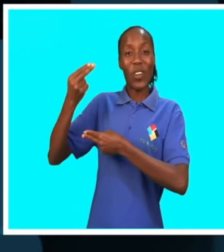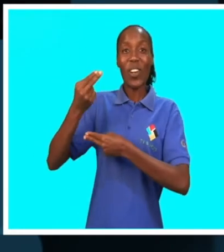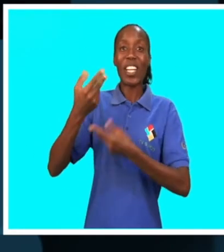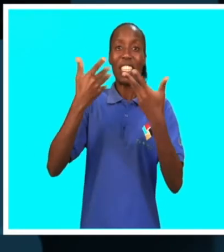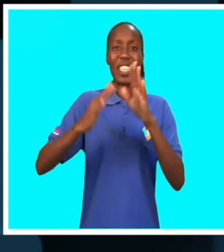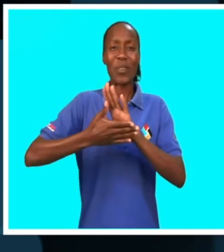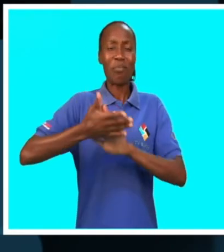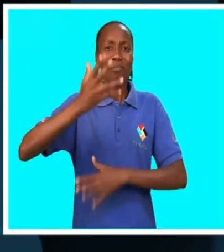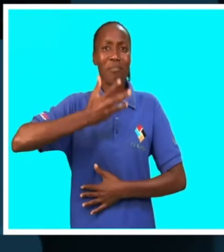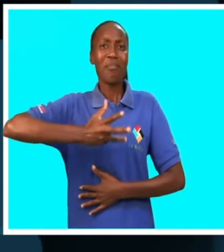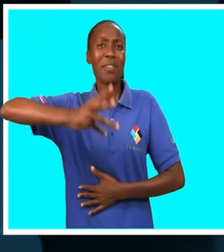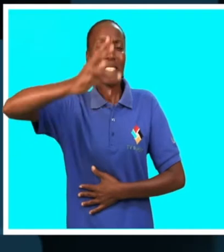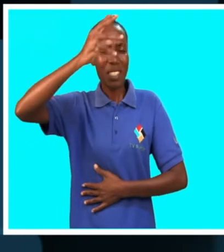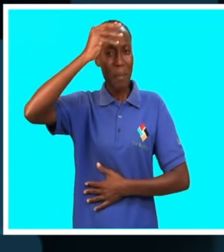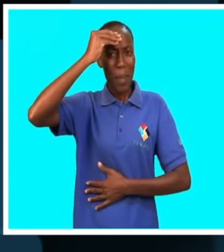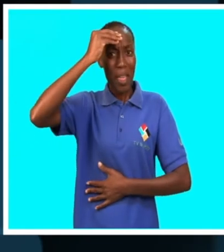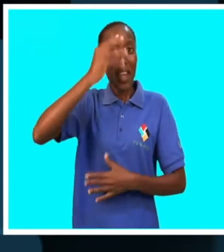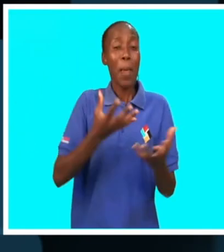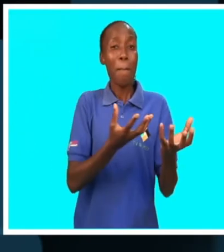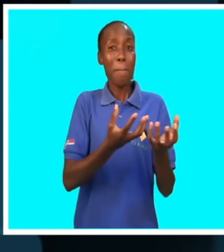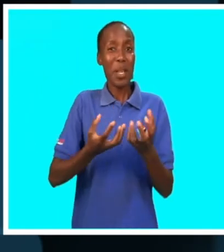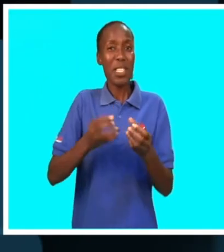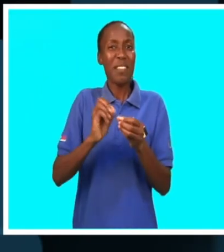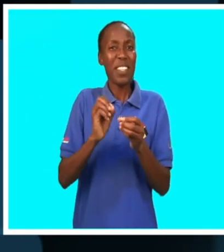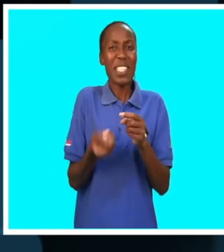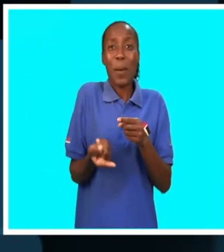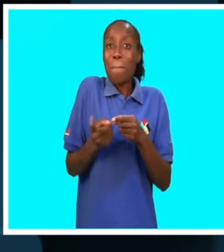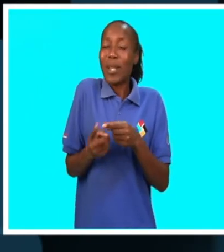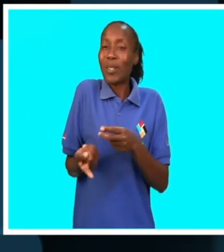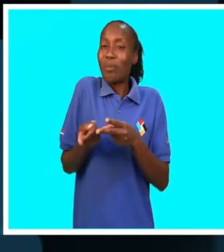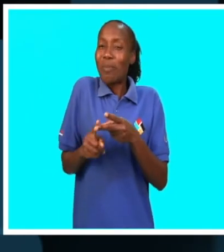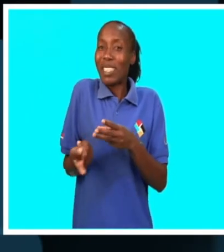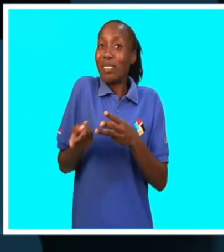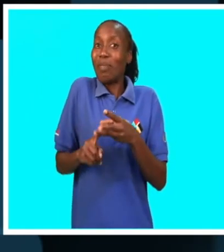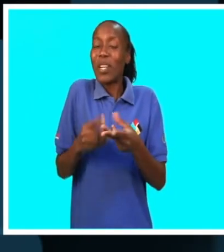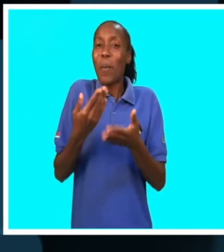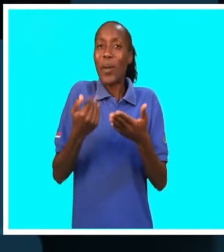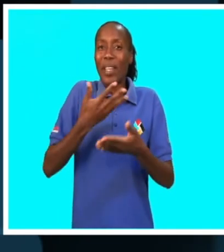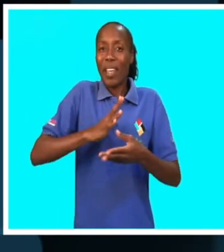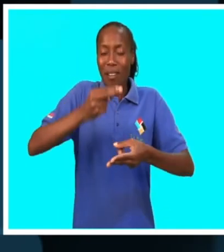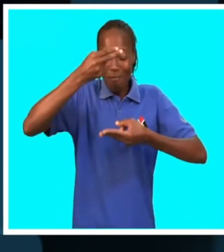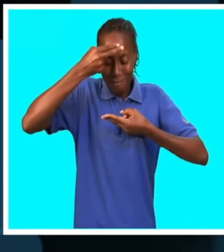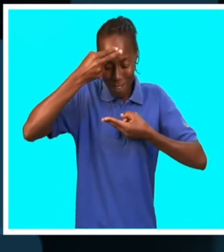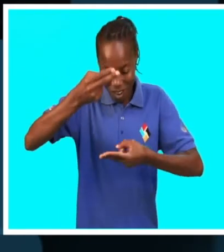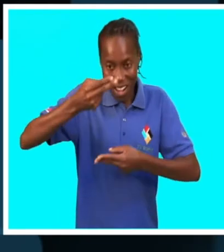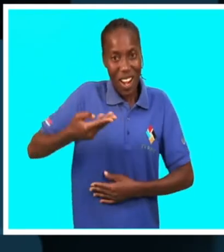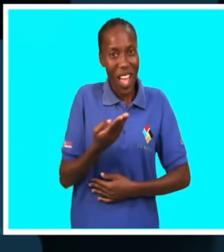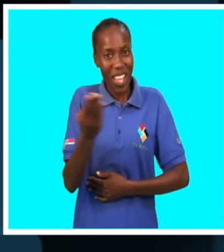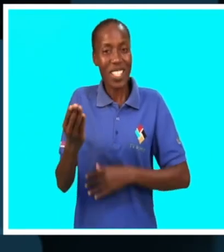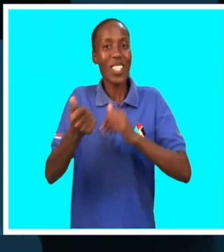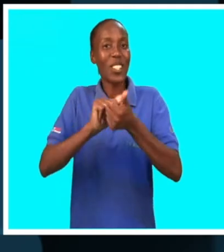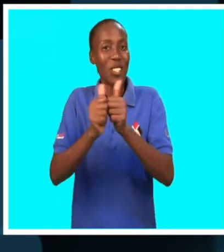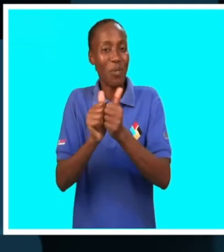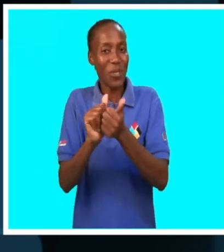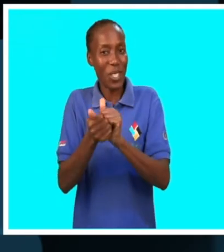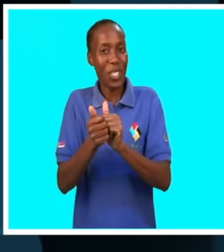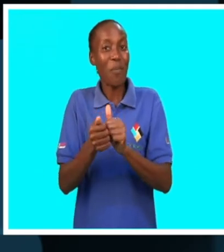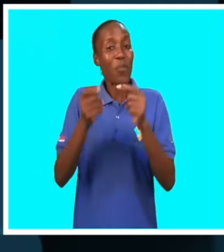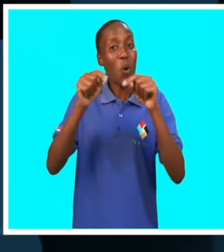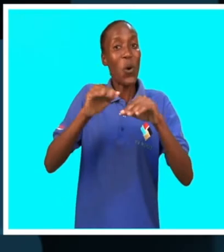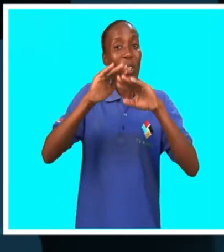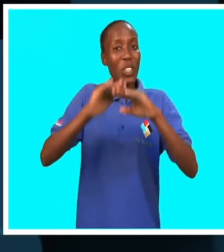E compreendemos que precisamos fazer muito mais para honrar os nossos desportistas,